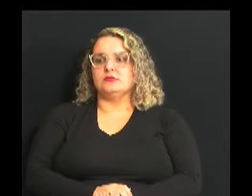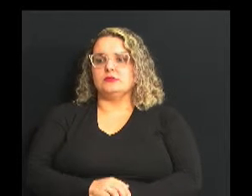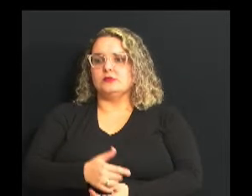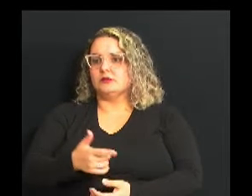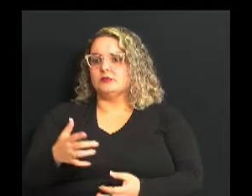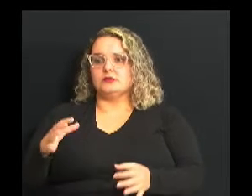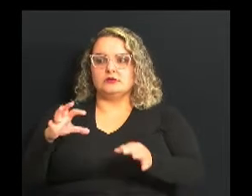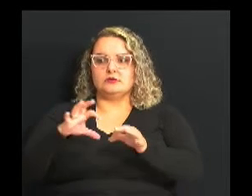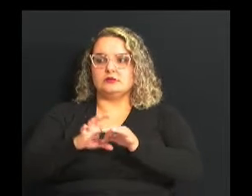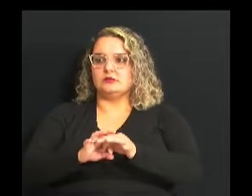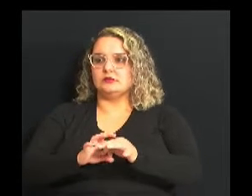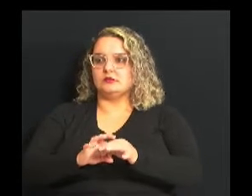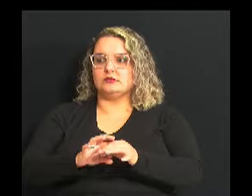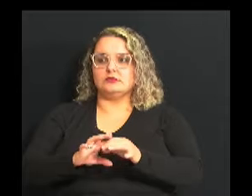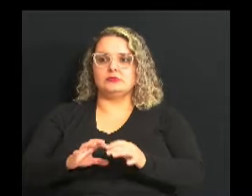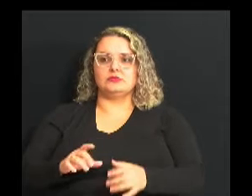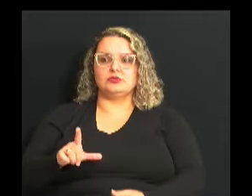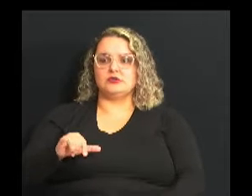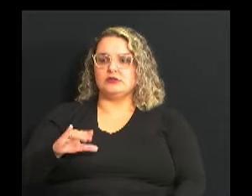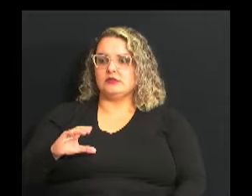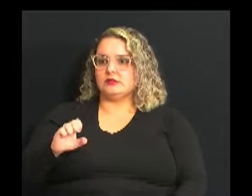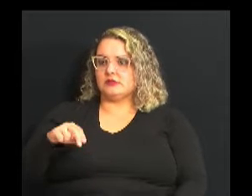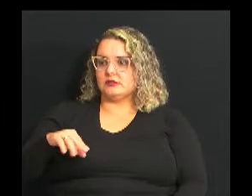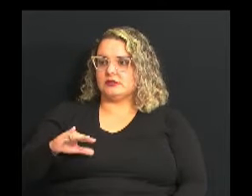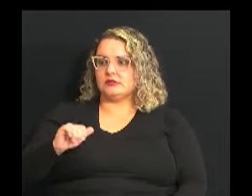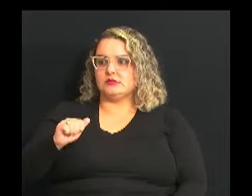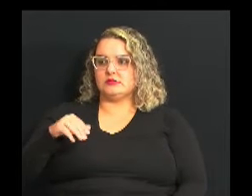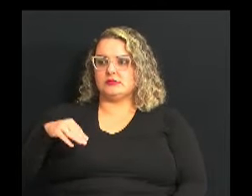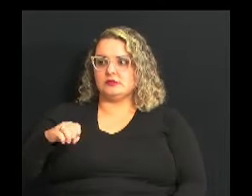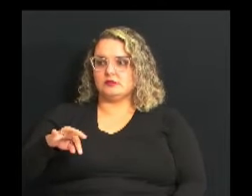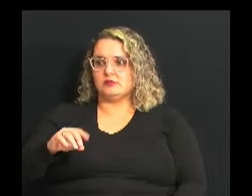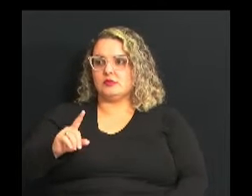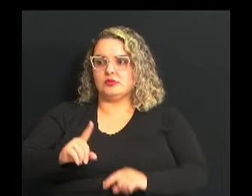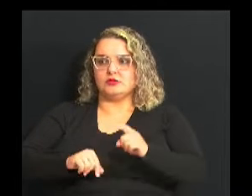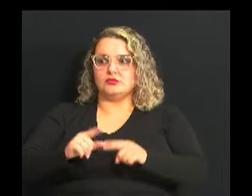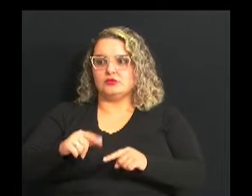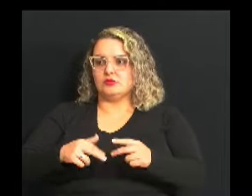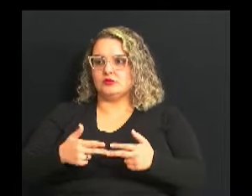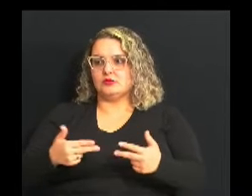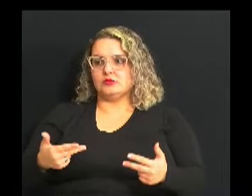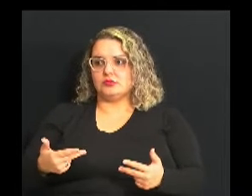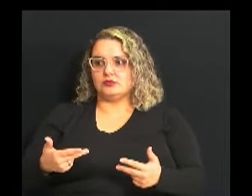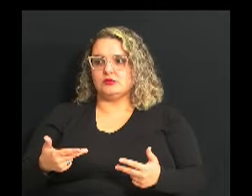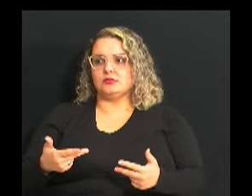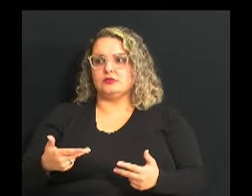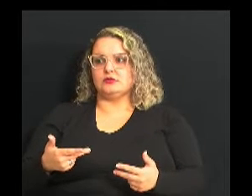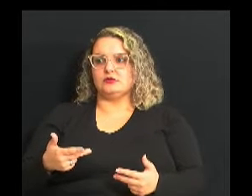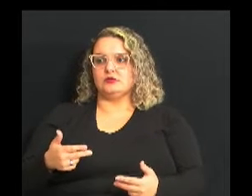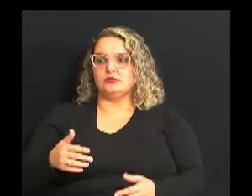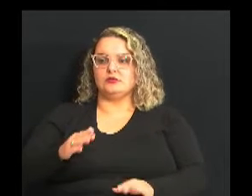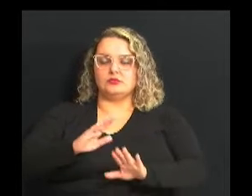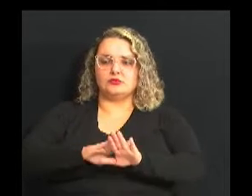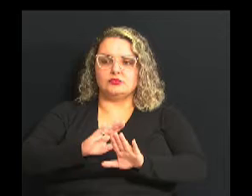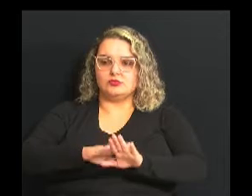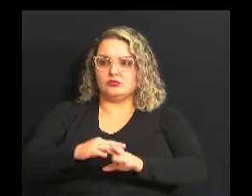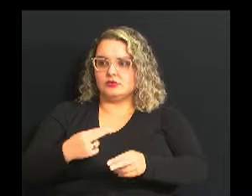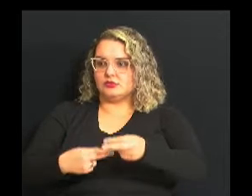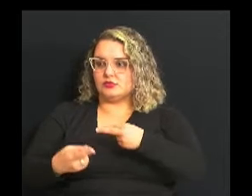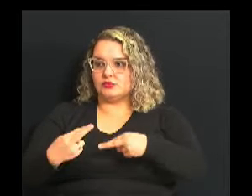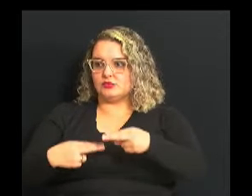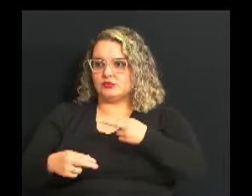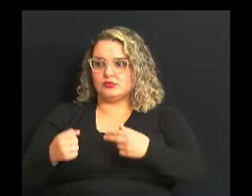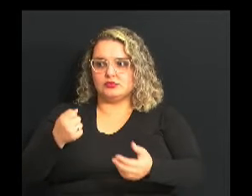de licenciamento, de equipamento, ou mesmo de funções relacionadas à aquisição de algum tipo